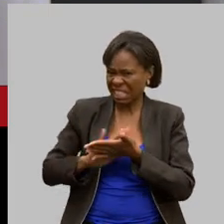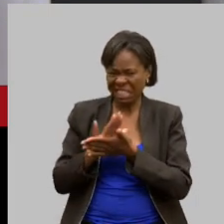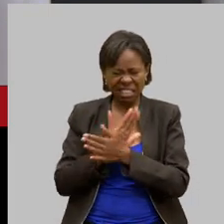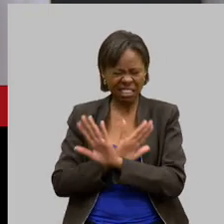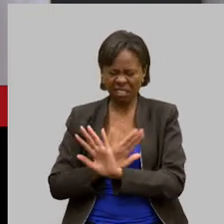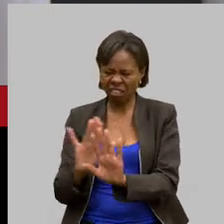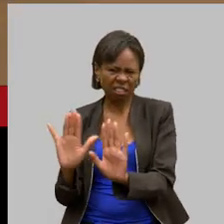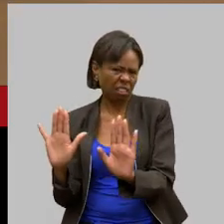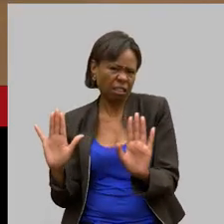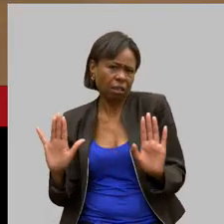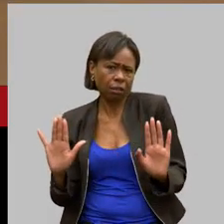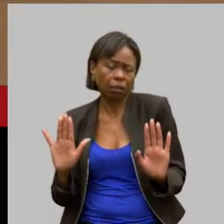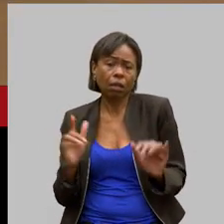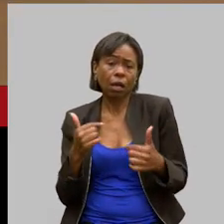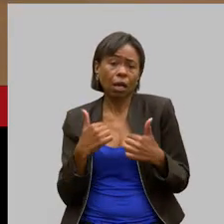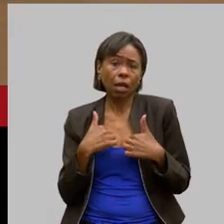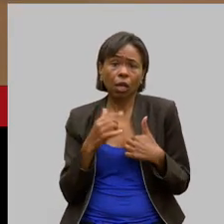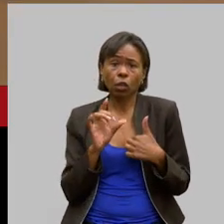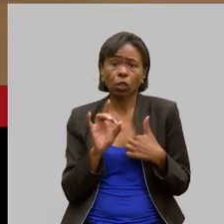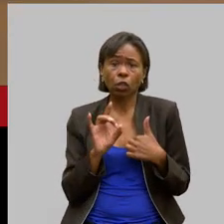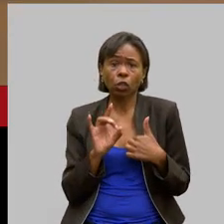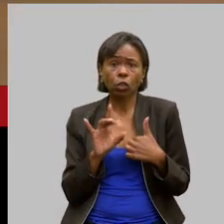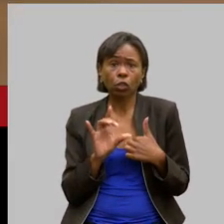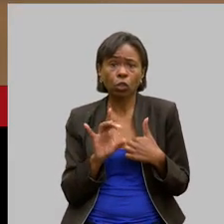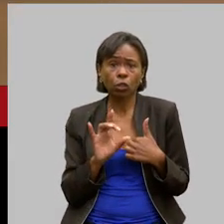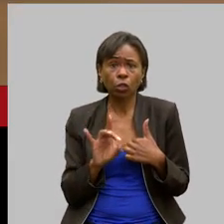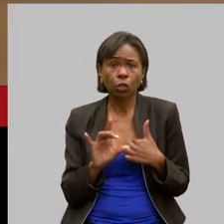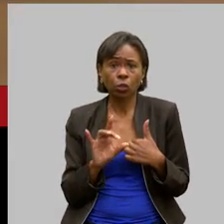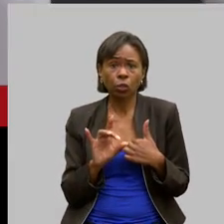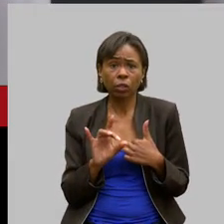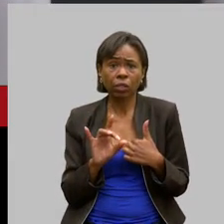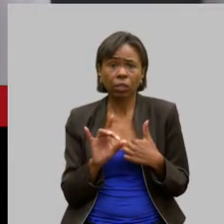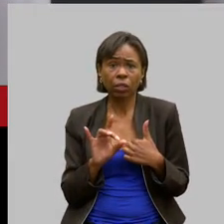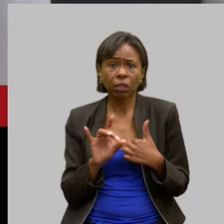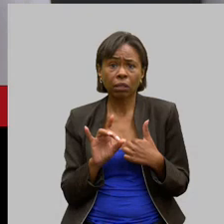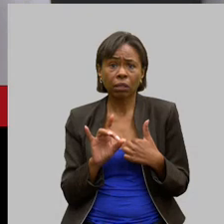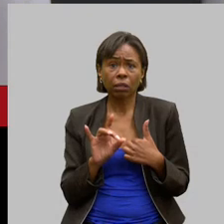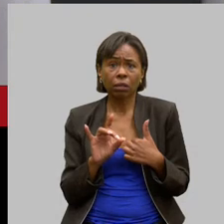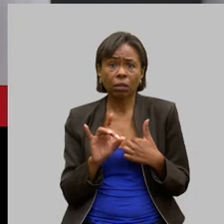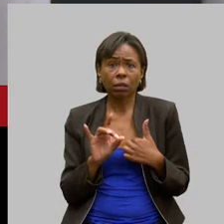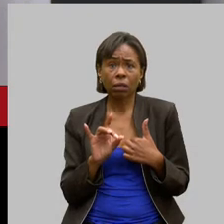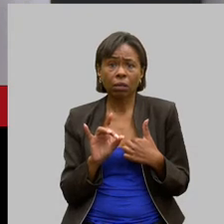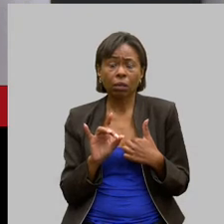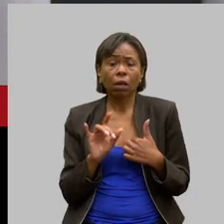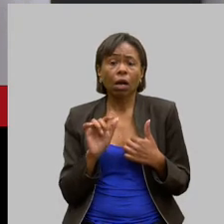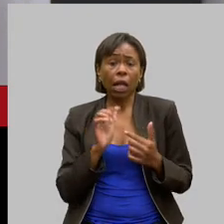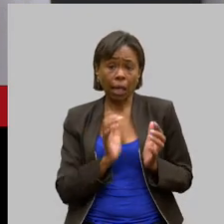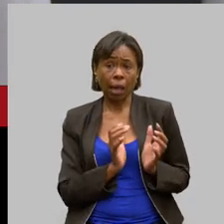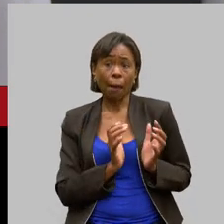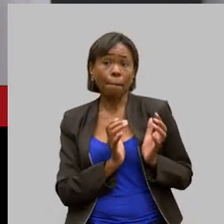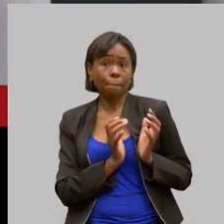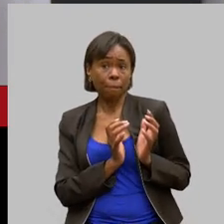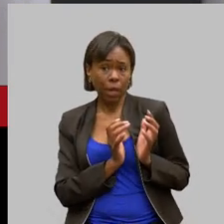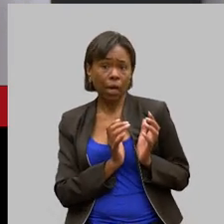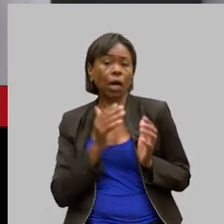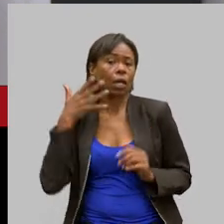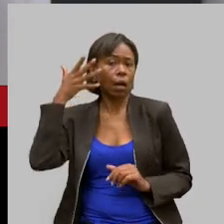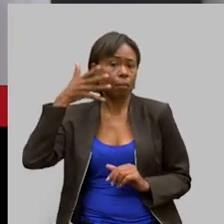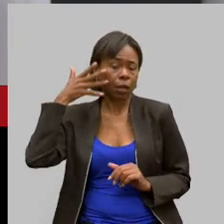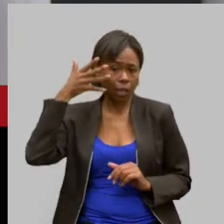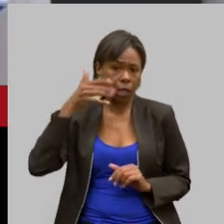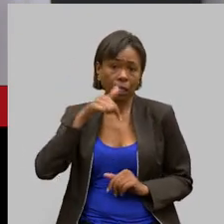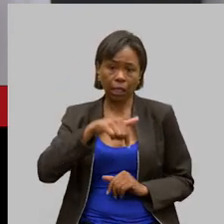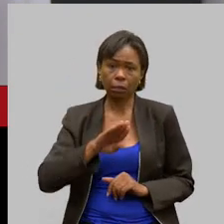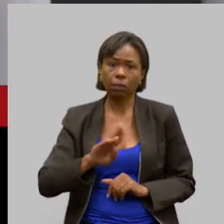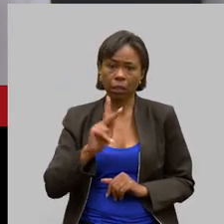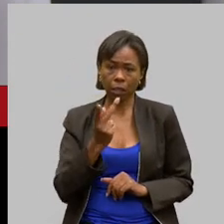predispõe já fiz aqui em novembro 26 eu fui fazer a minha palestra aqui na pai de Belo Horizonte né